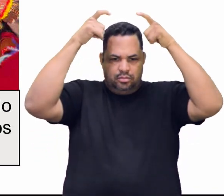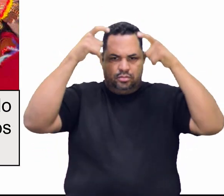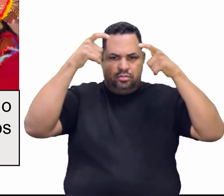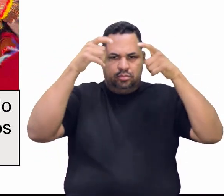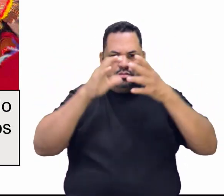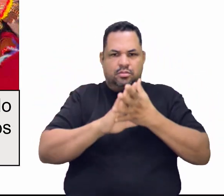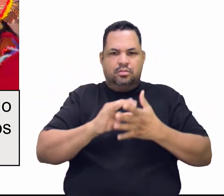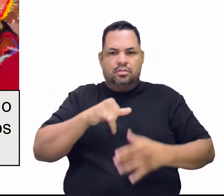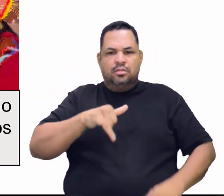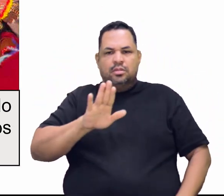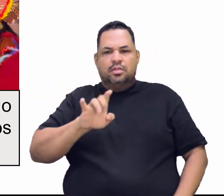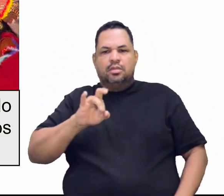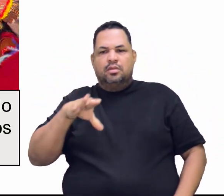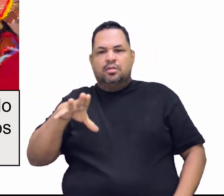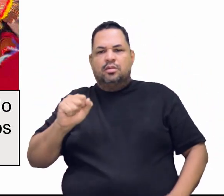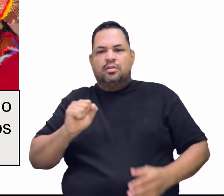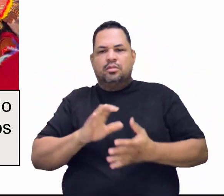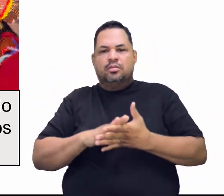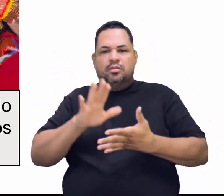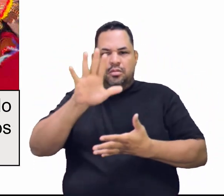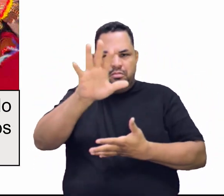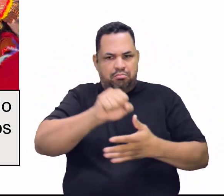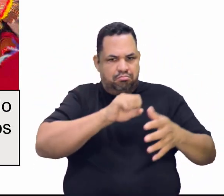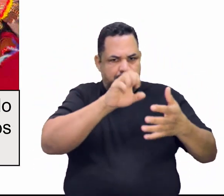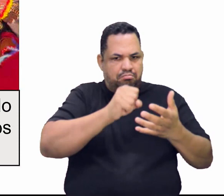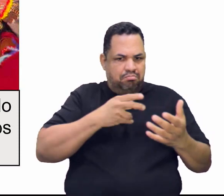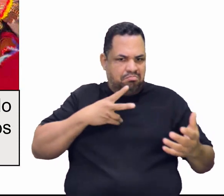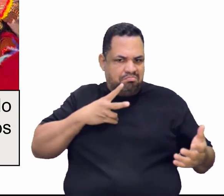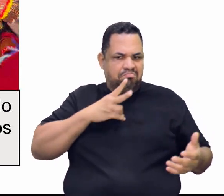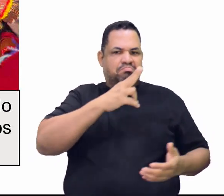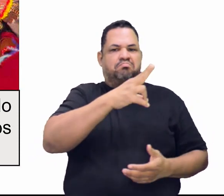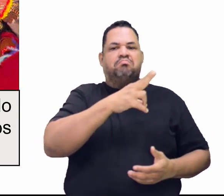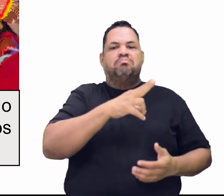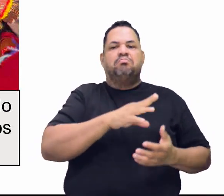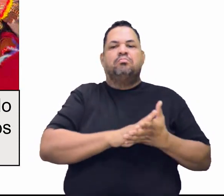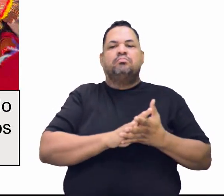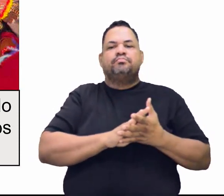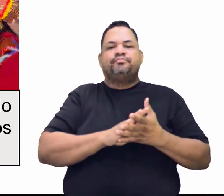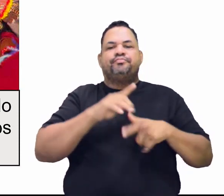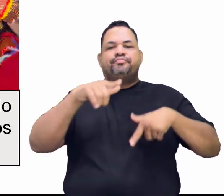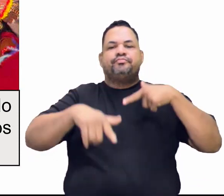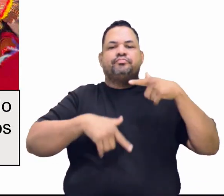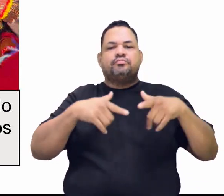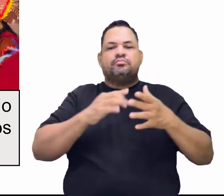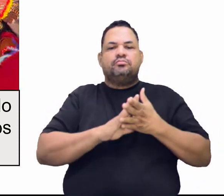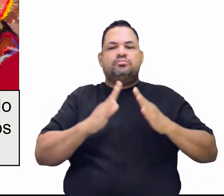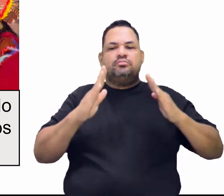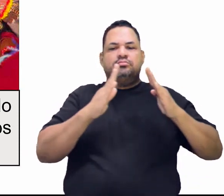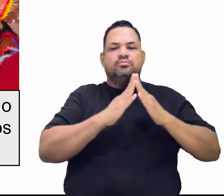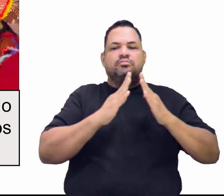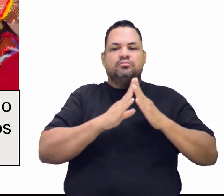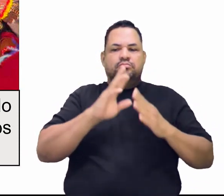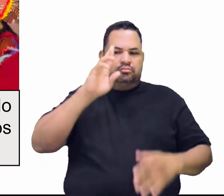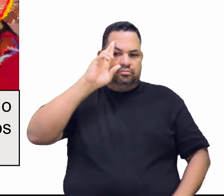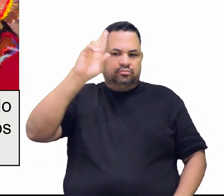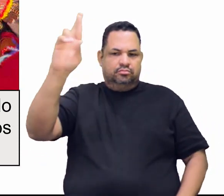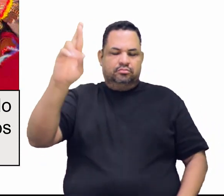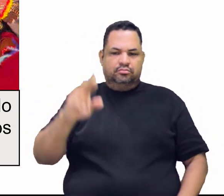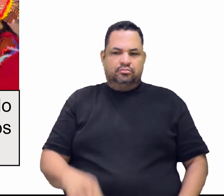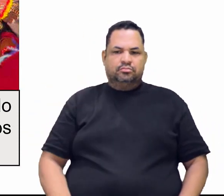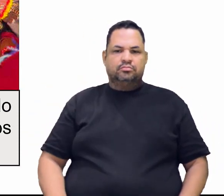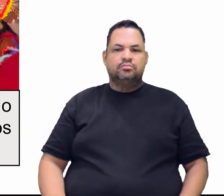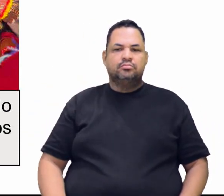Yanaconas, eles consistiam no recrutamento forçado do indígena para o serviço doméstico também do